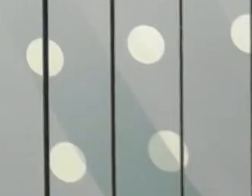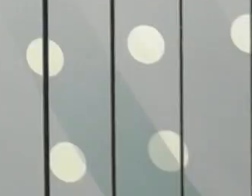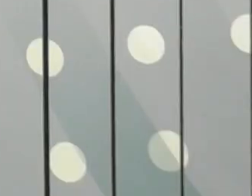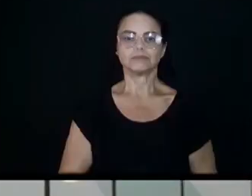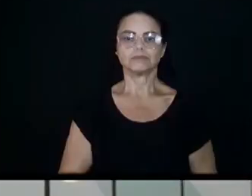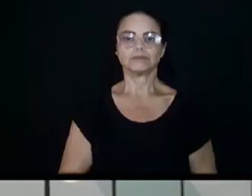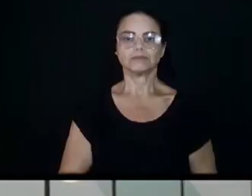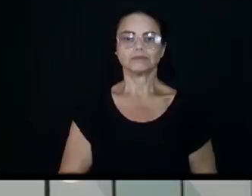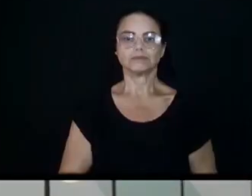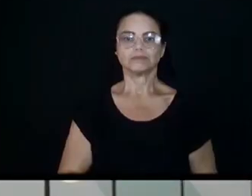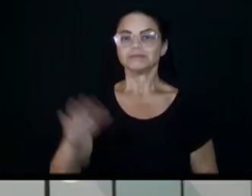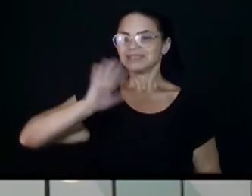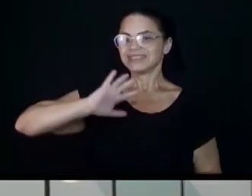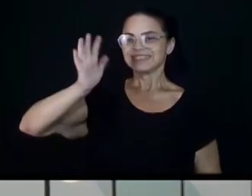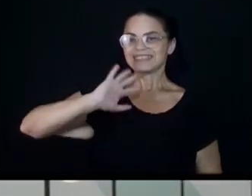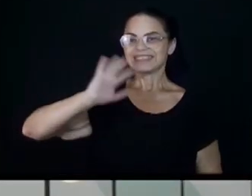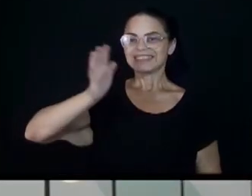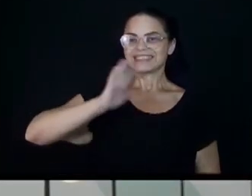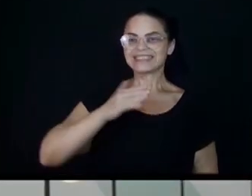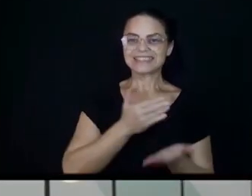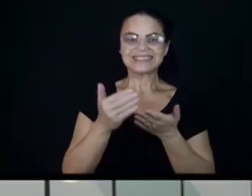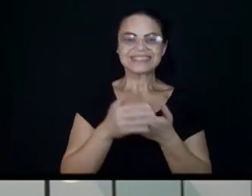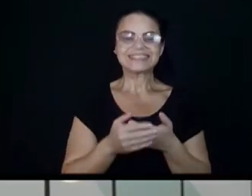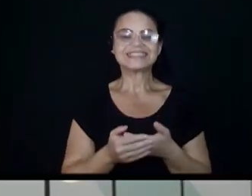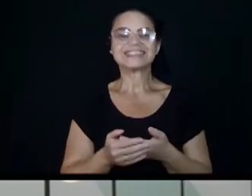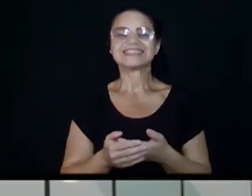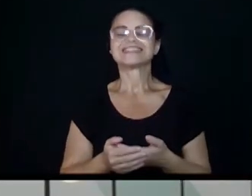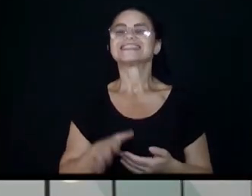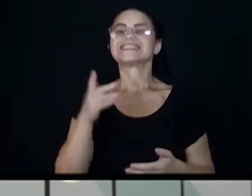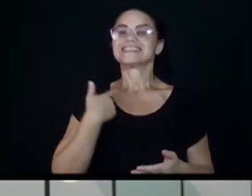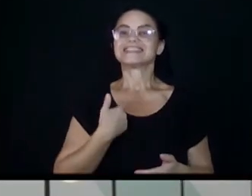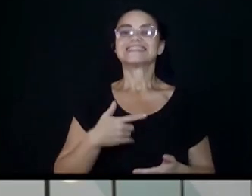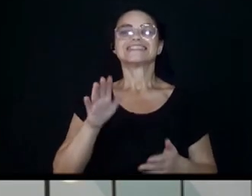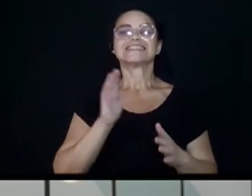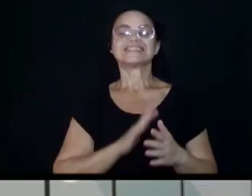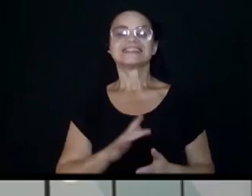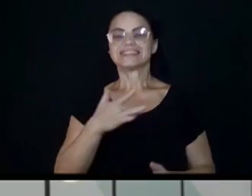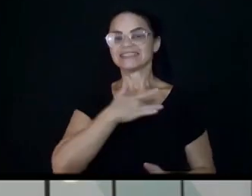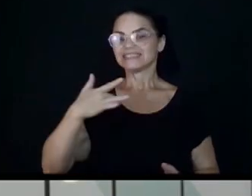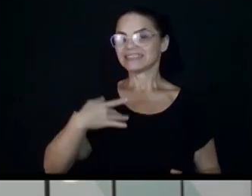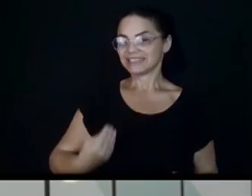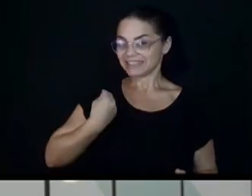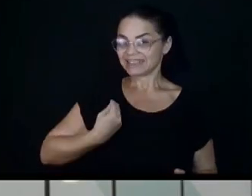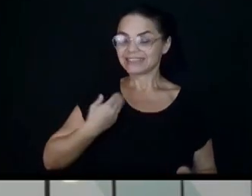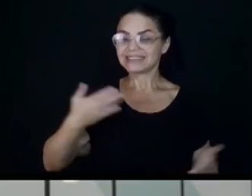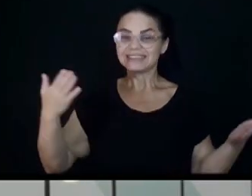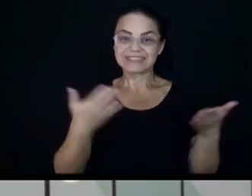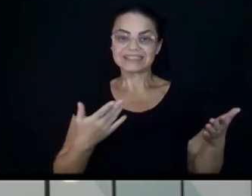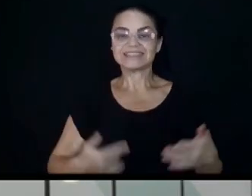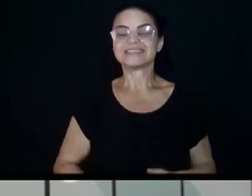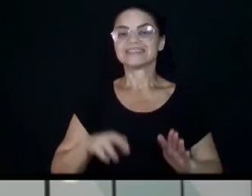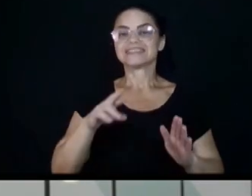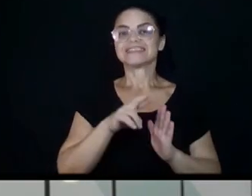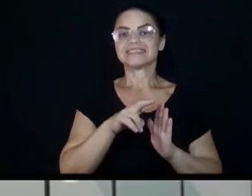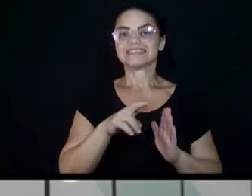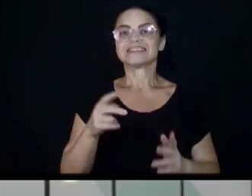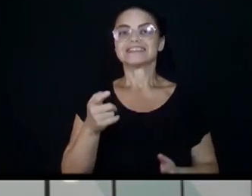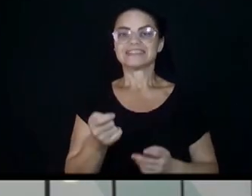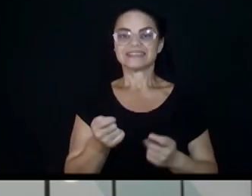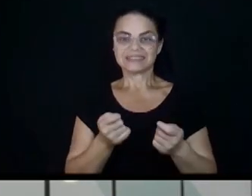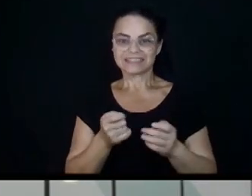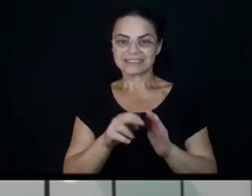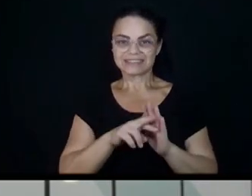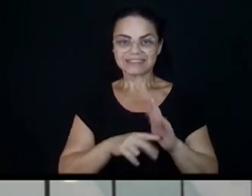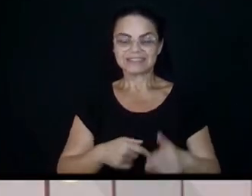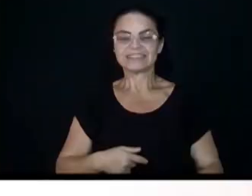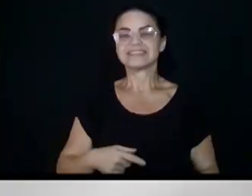Olá, começa agora mais uma edição do Saúde é Vida para você aqui na programação da TV Câmara Campinas. Hoje